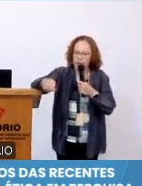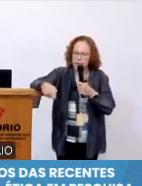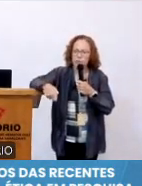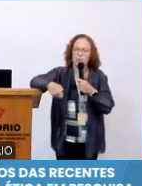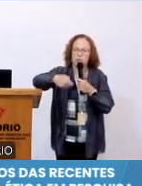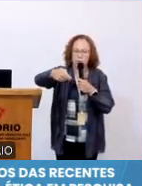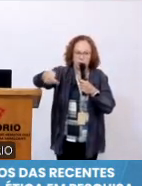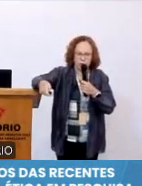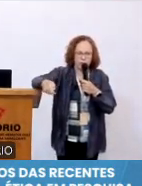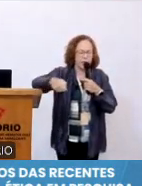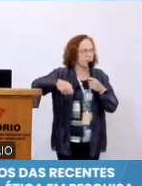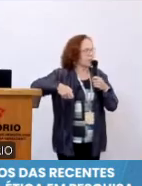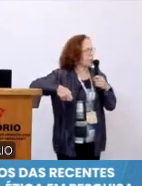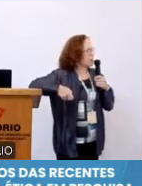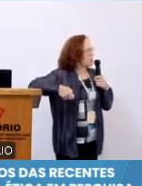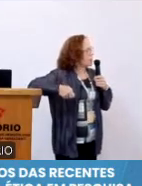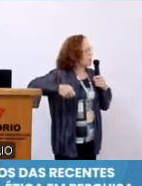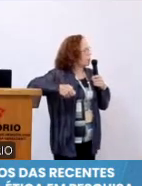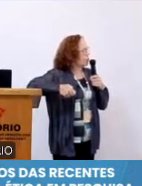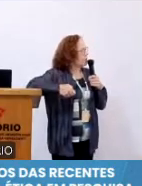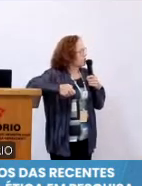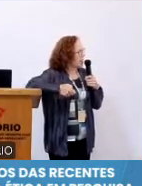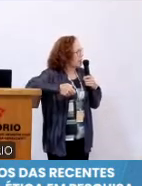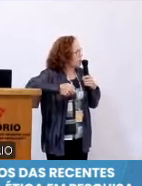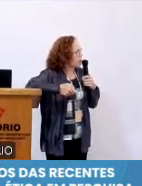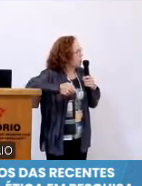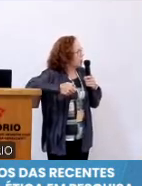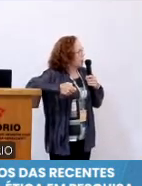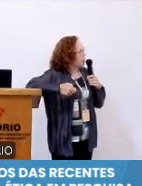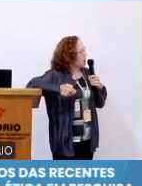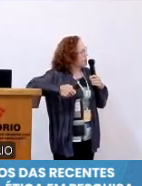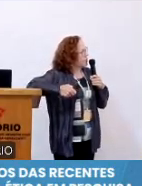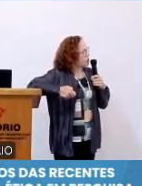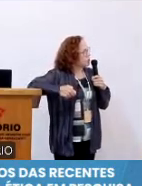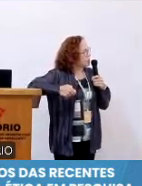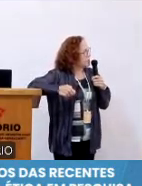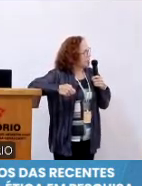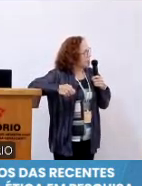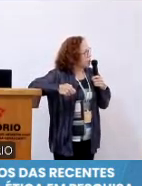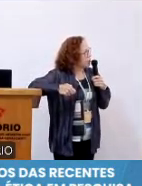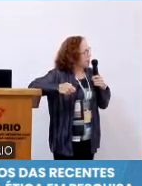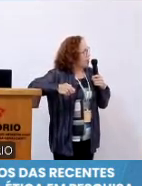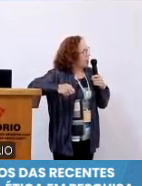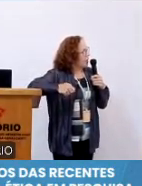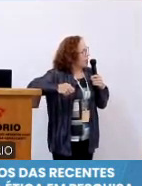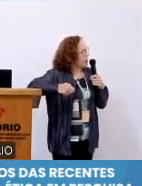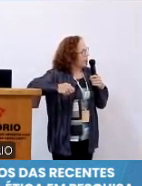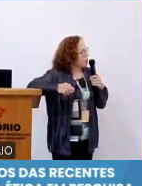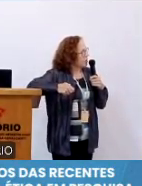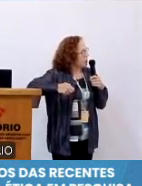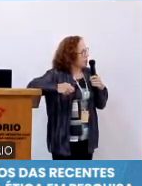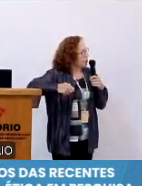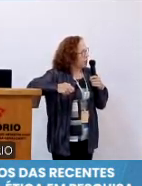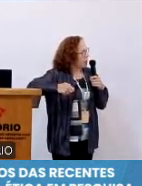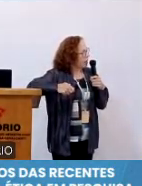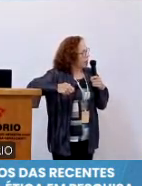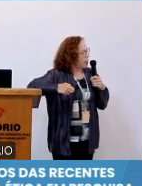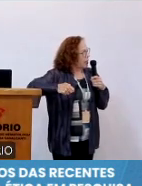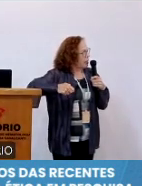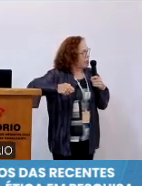o relator, se mantém, né, o colegiado e o parecer consubstanciado, e temos,